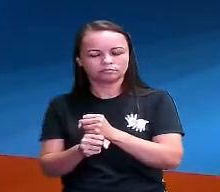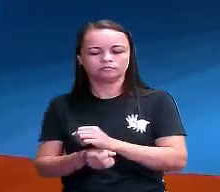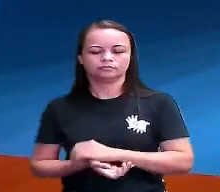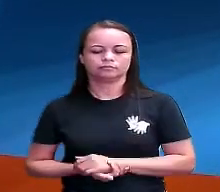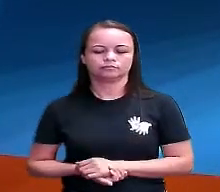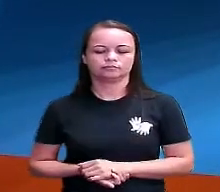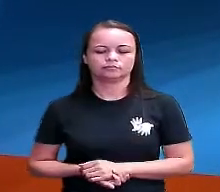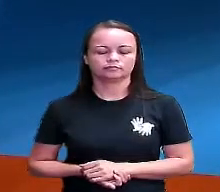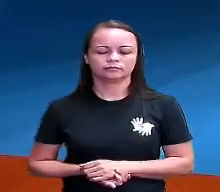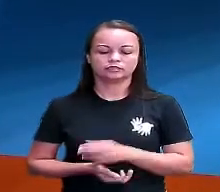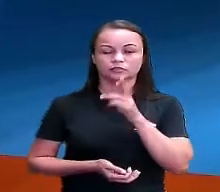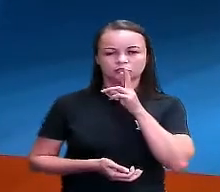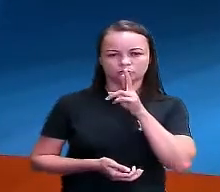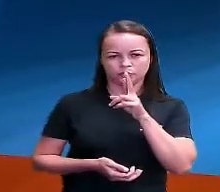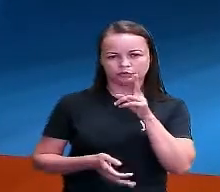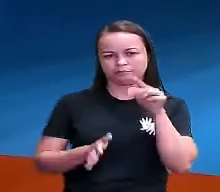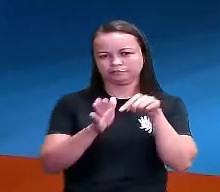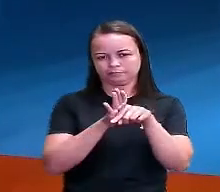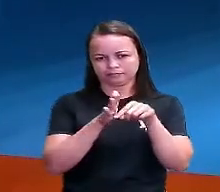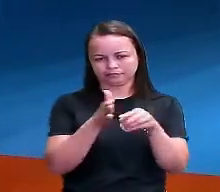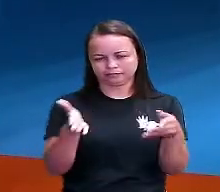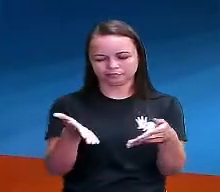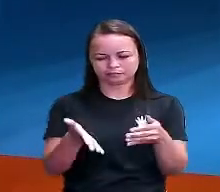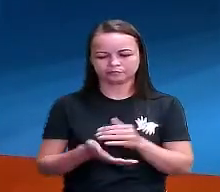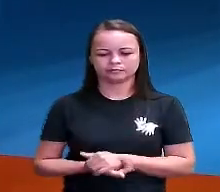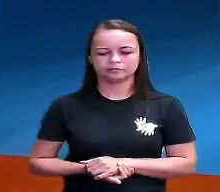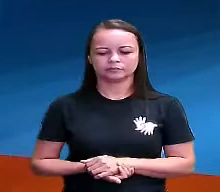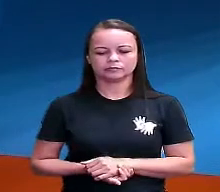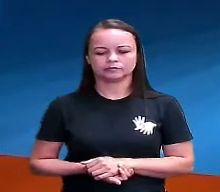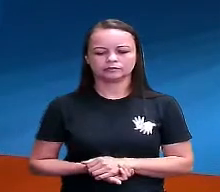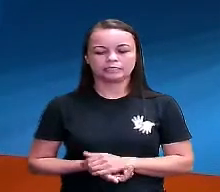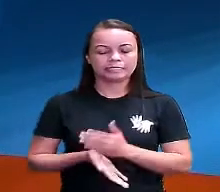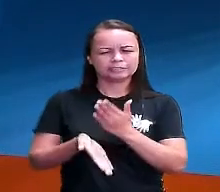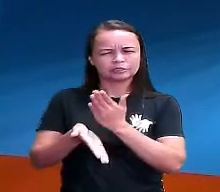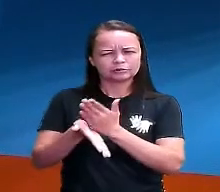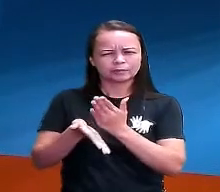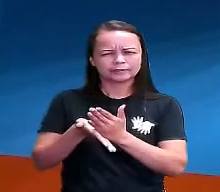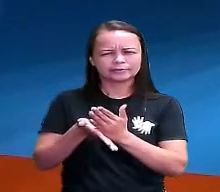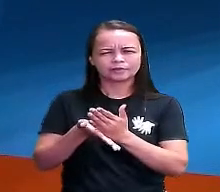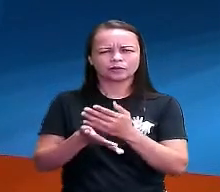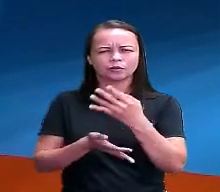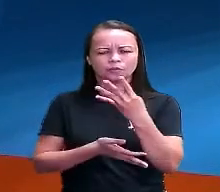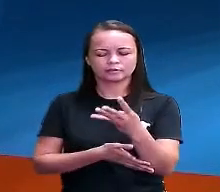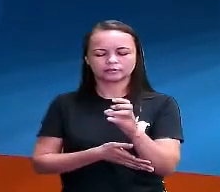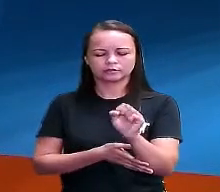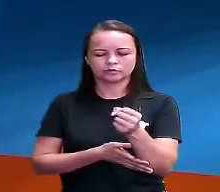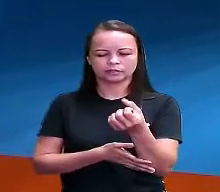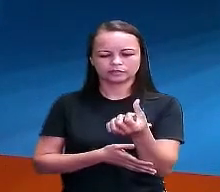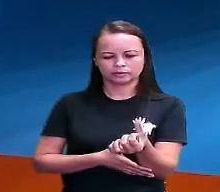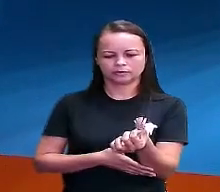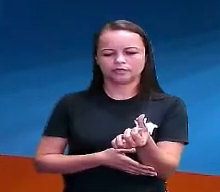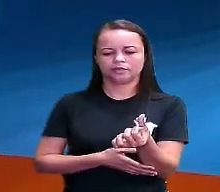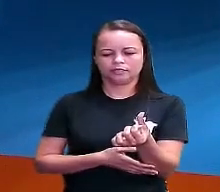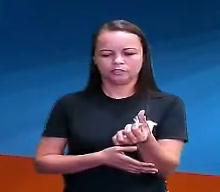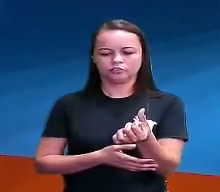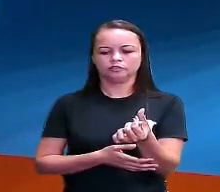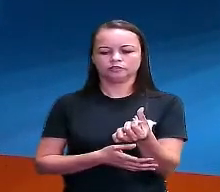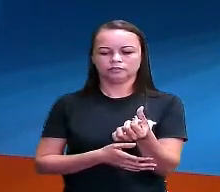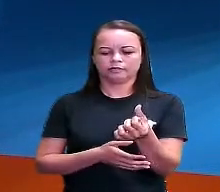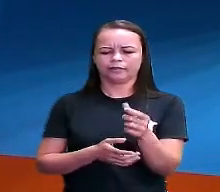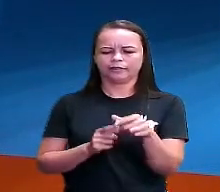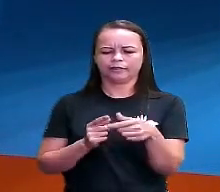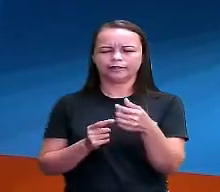nós vamos responder algumas perguntinhas. Se as parcelas são 486 em